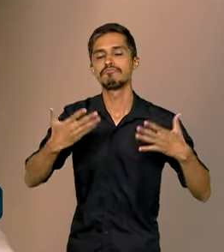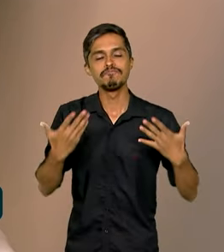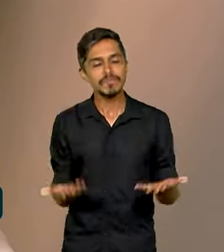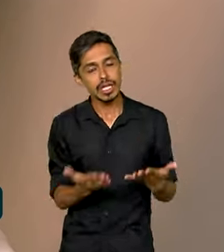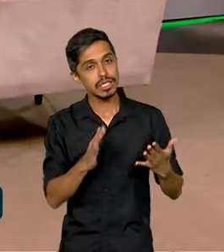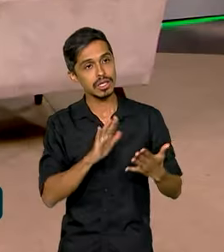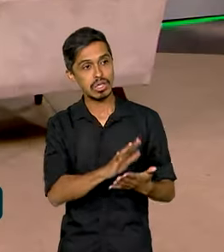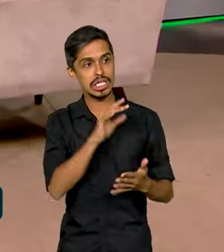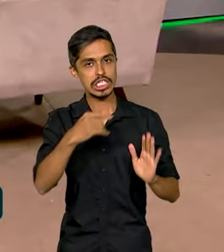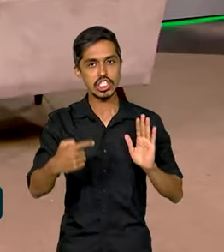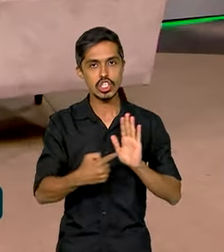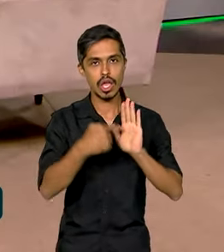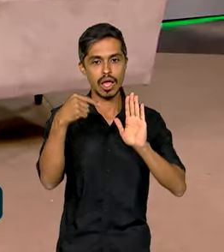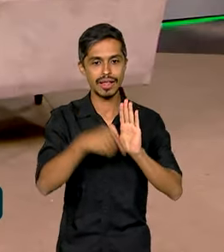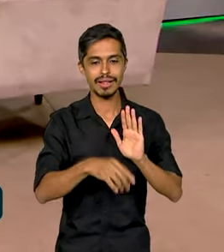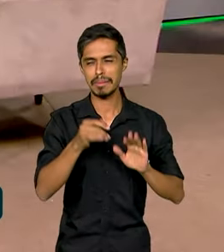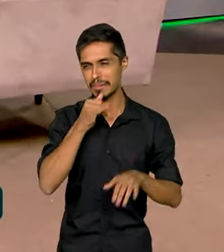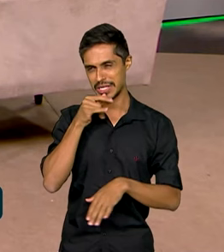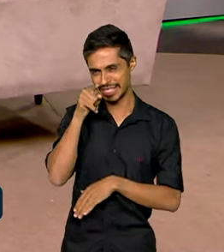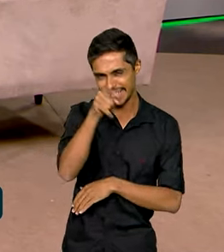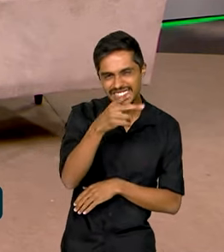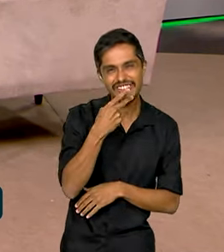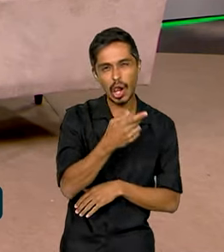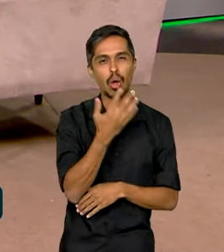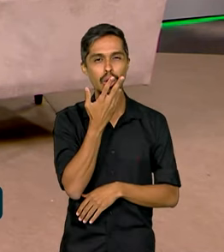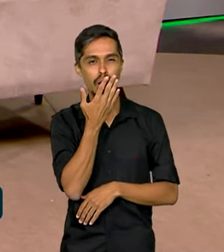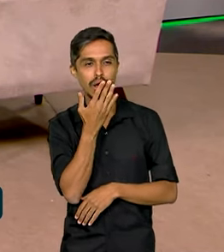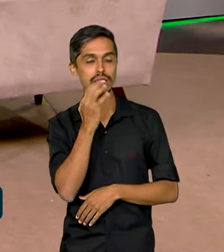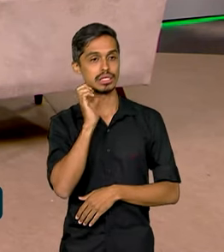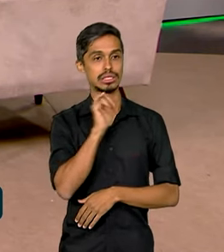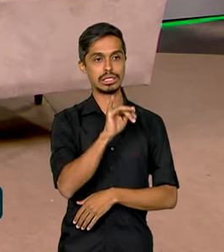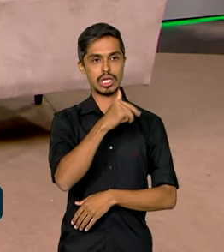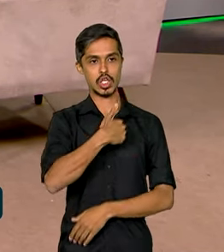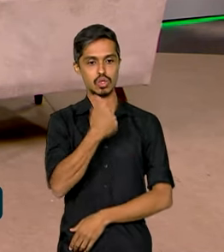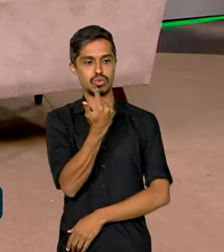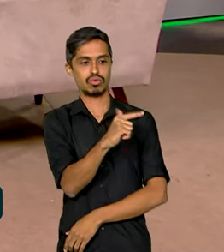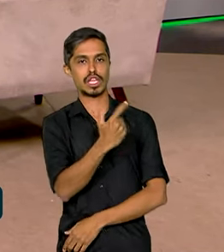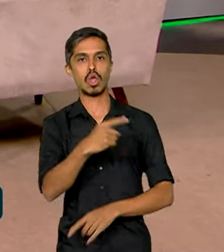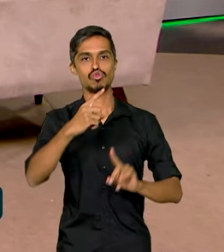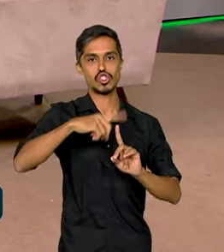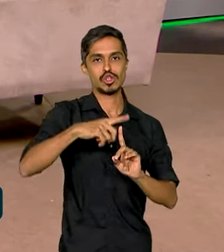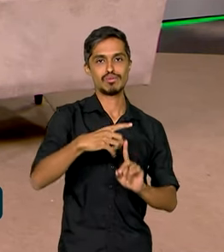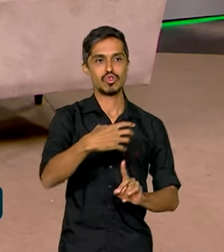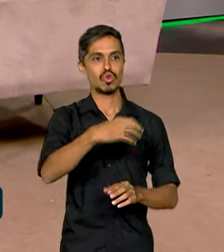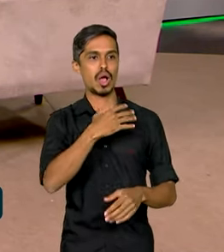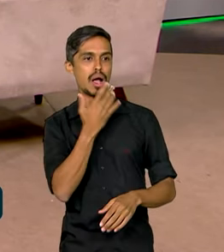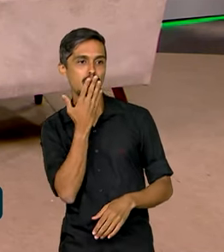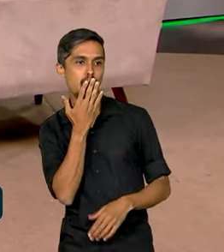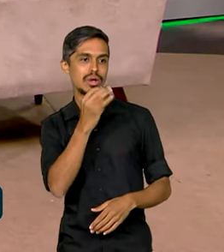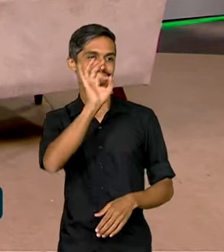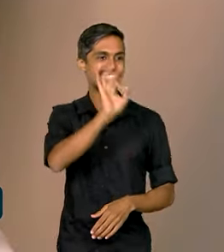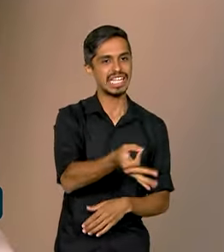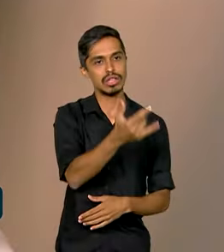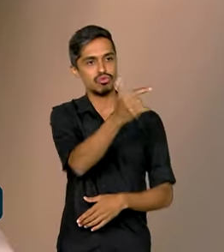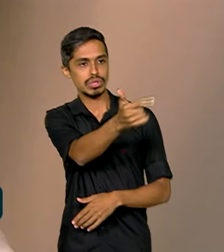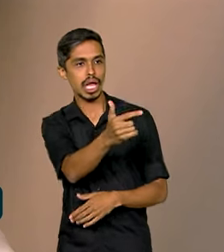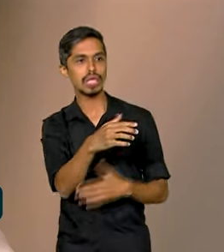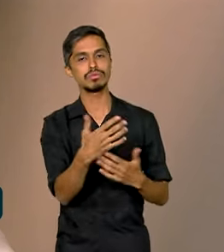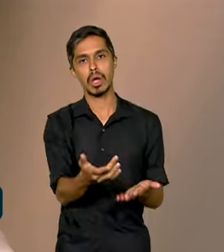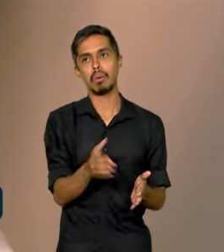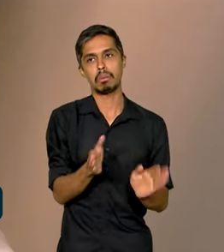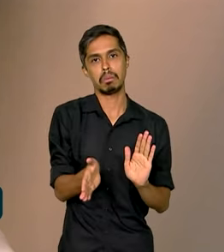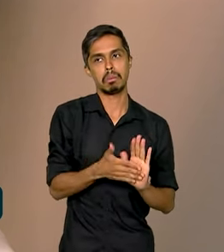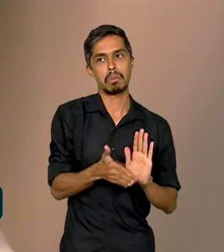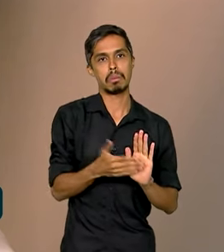caso pontual do sapato da da da cor se o não tem o modelo se não tem a cor que o consumidor tá procurando sugiro